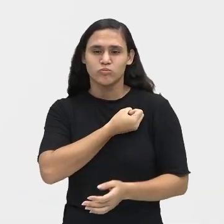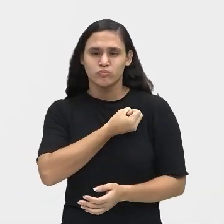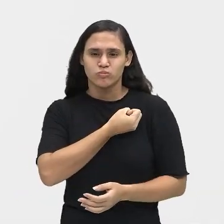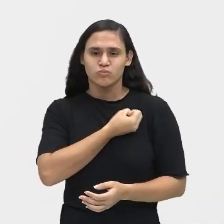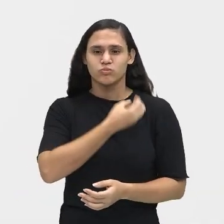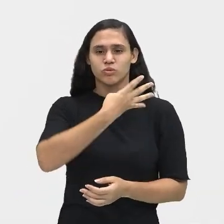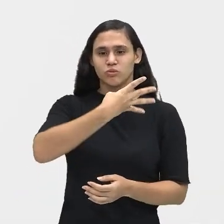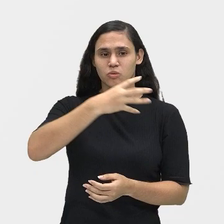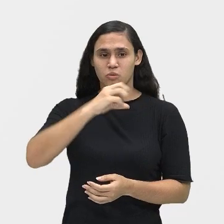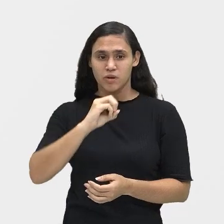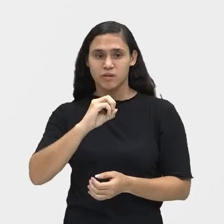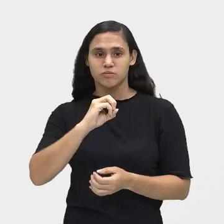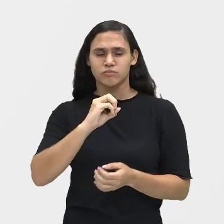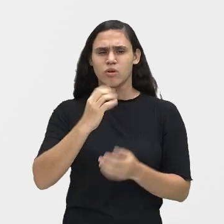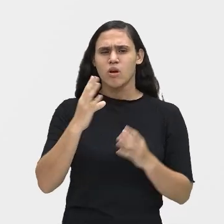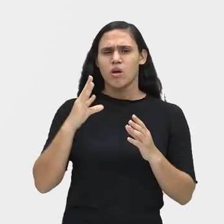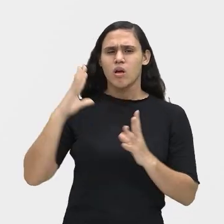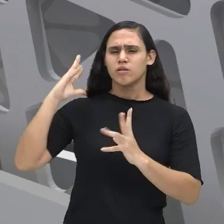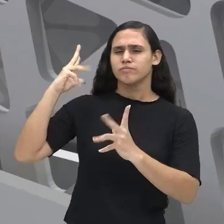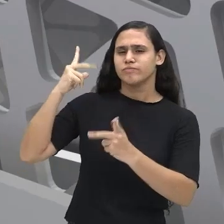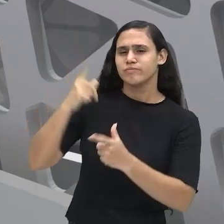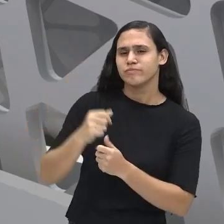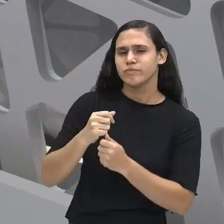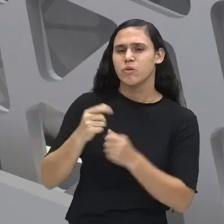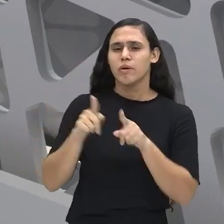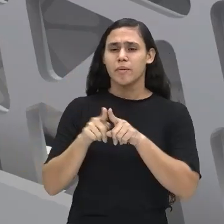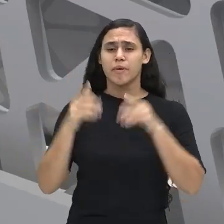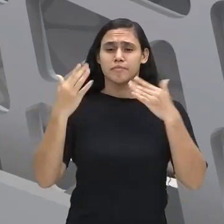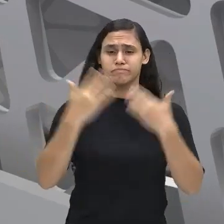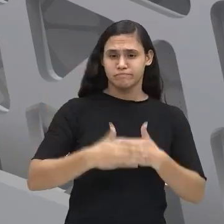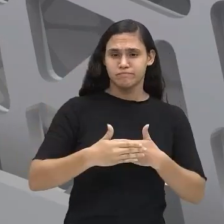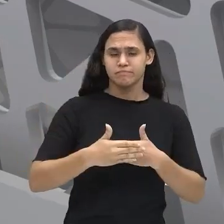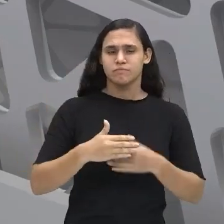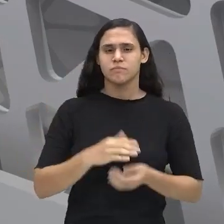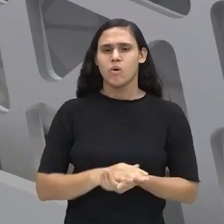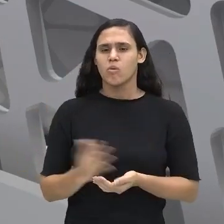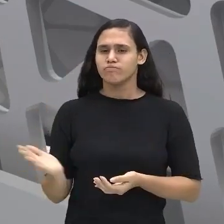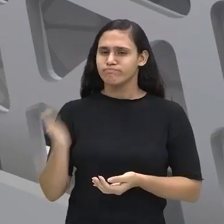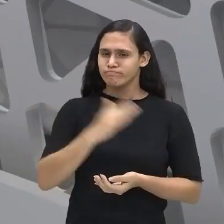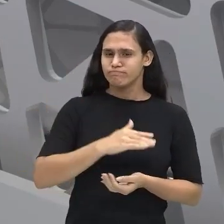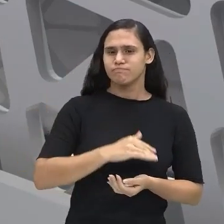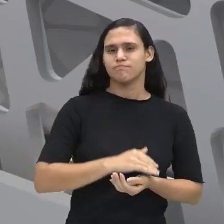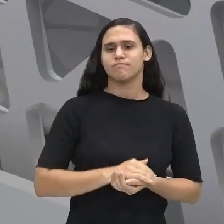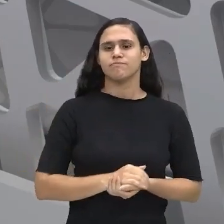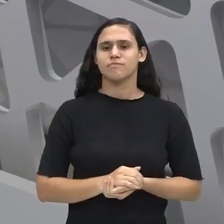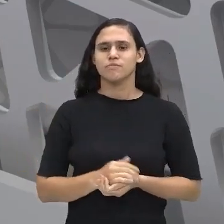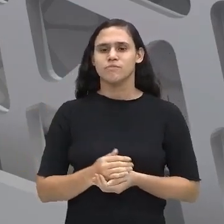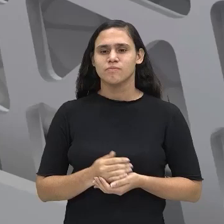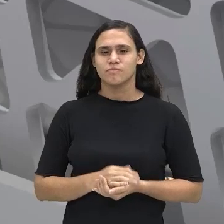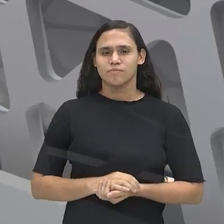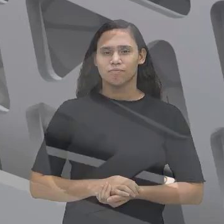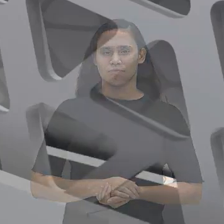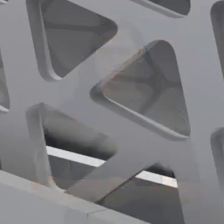número 40, revisão e avaliação. Venham comigo, vamos à nossa aula.